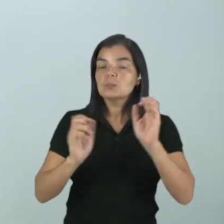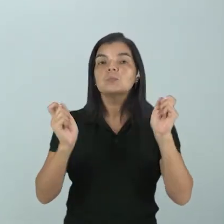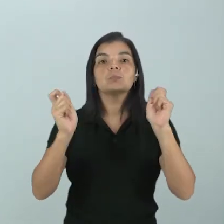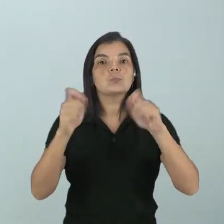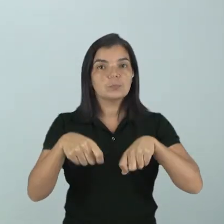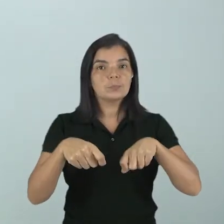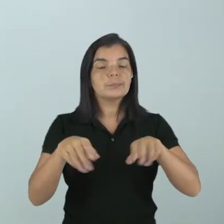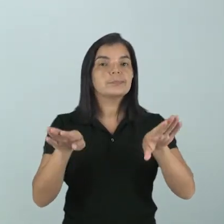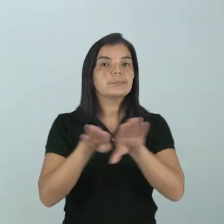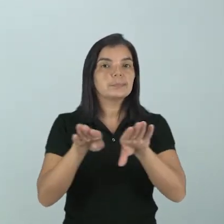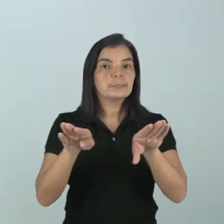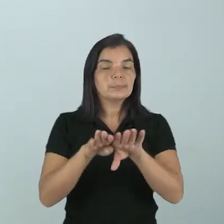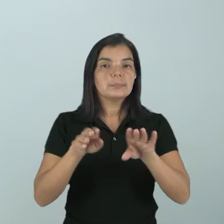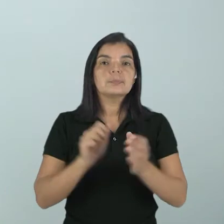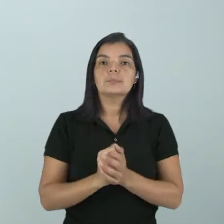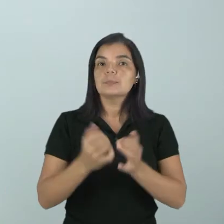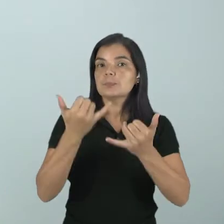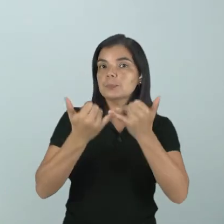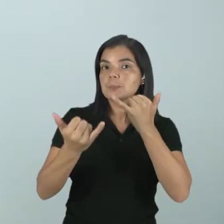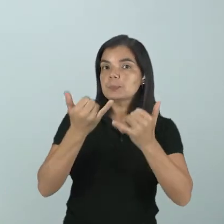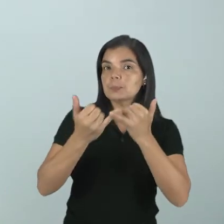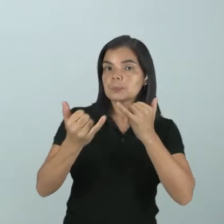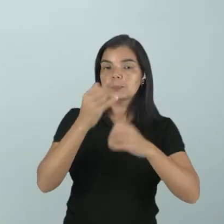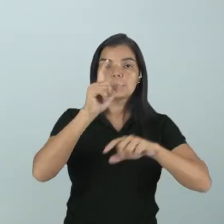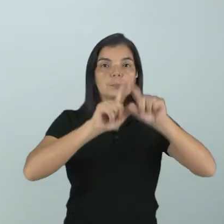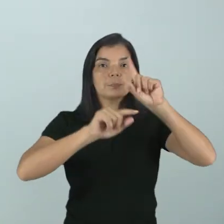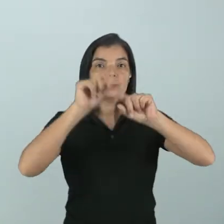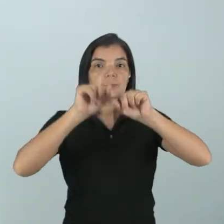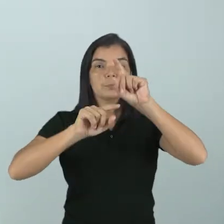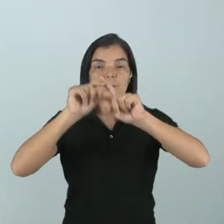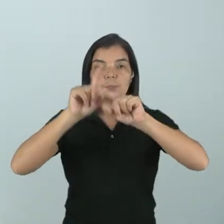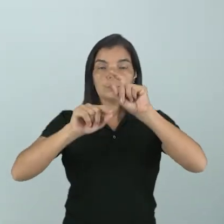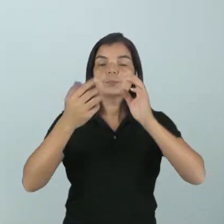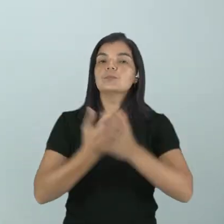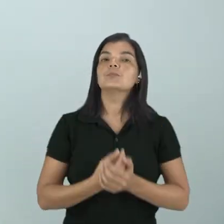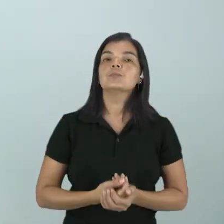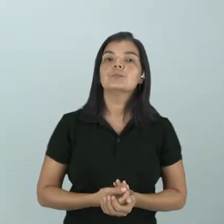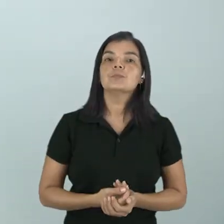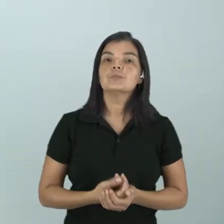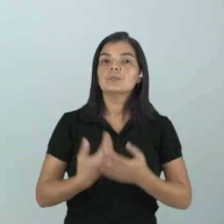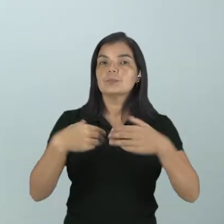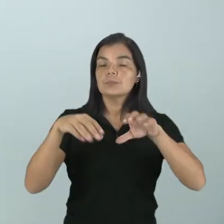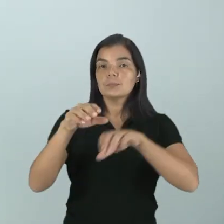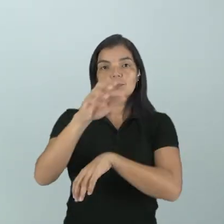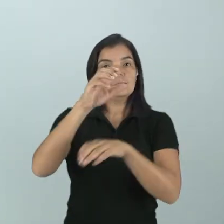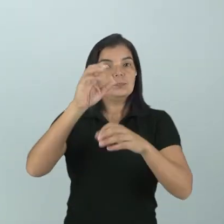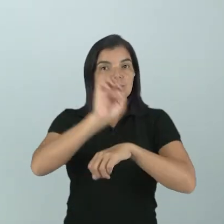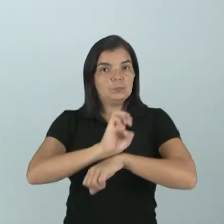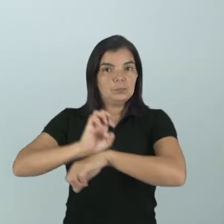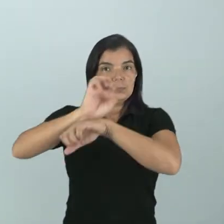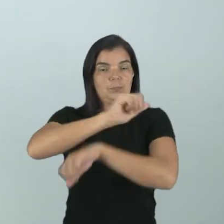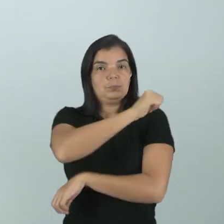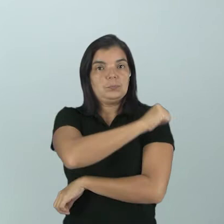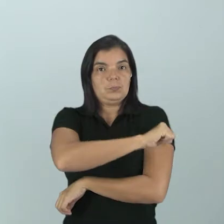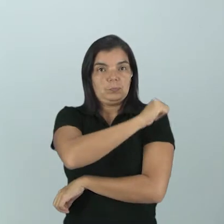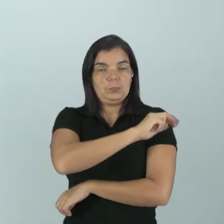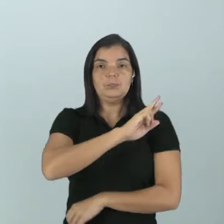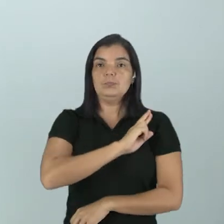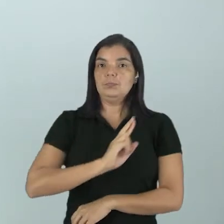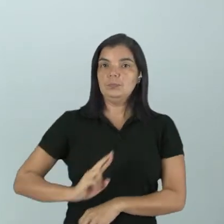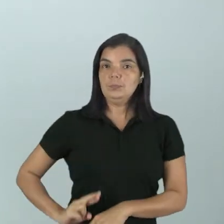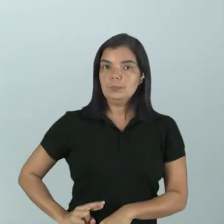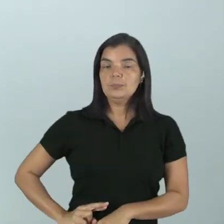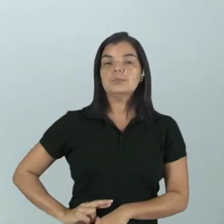elas ficassem também parecidas com as constelações do estado do Rio de Janeiro no dia da proclamação da